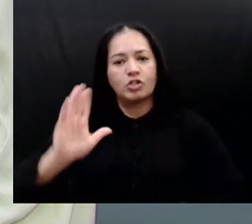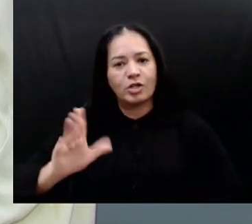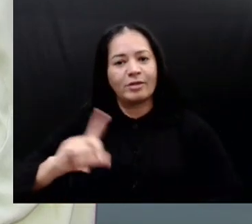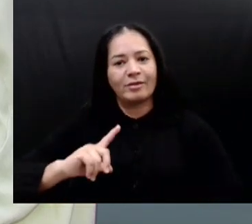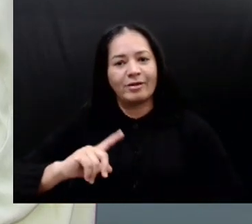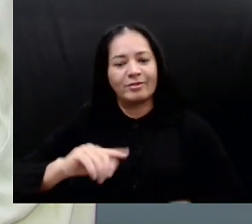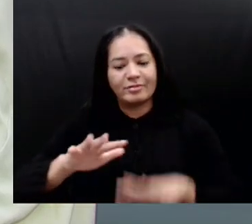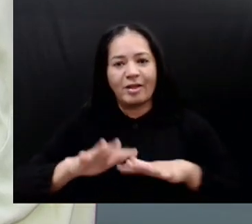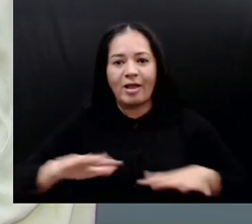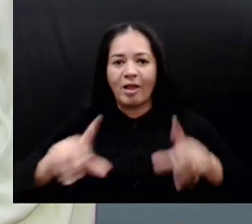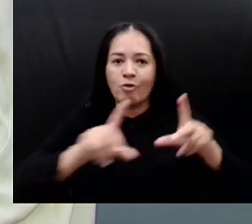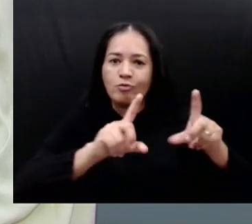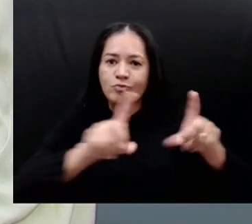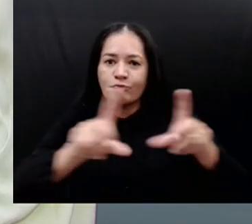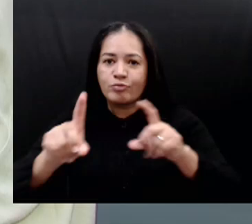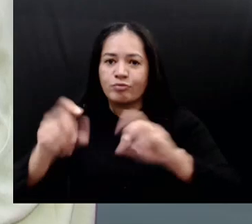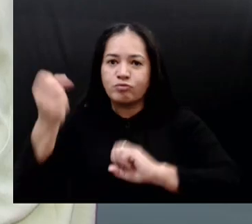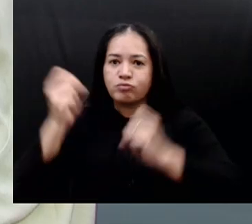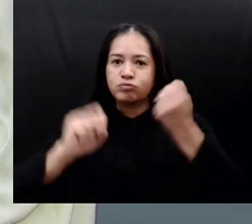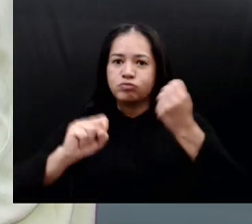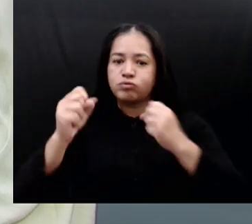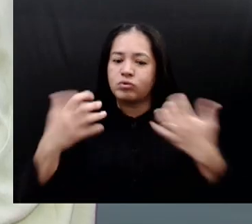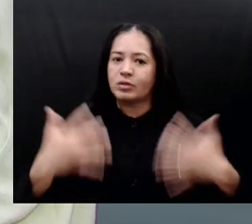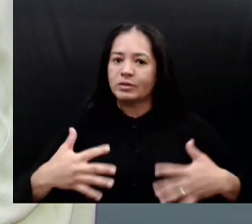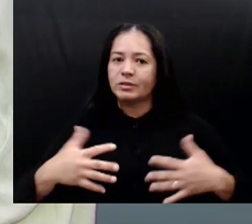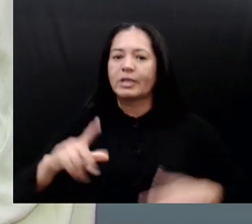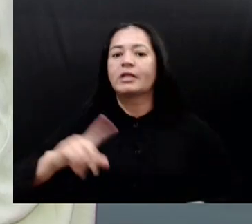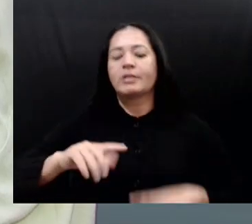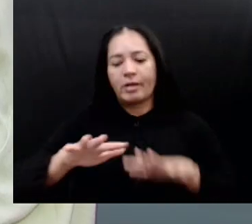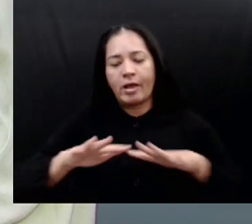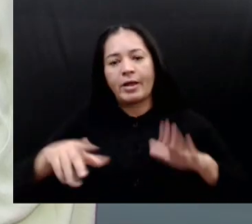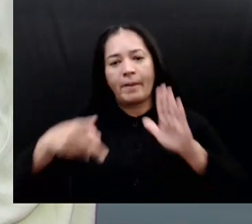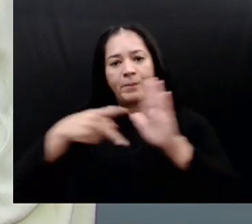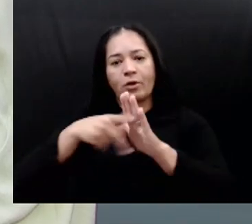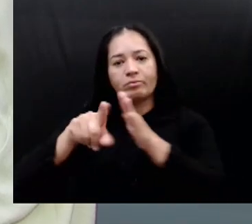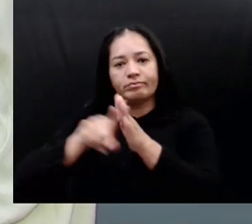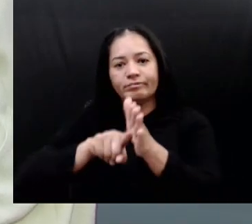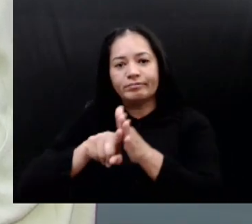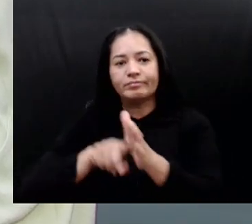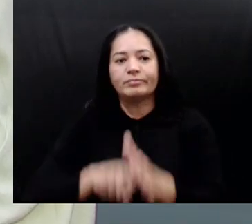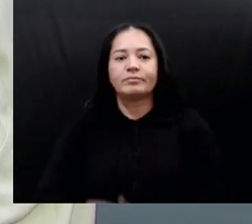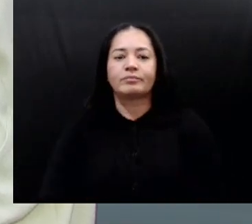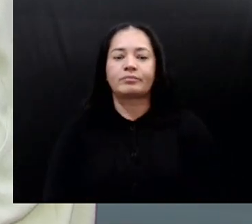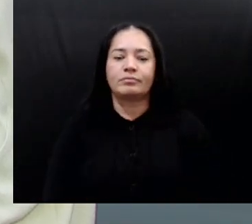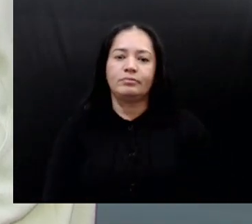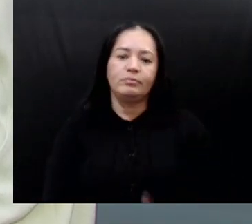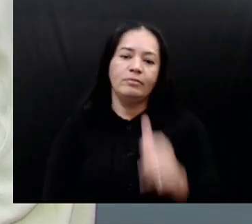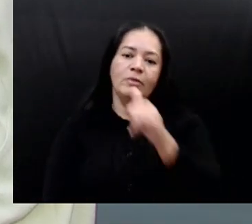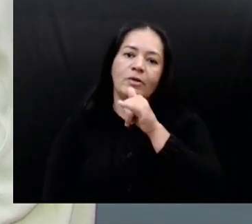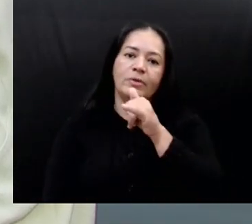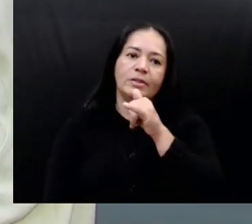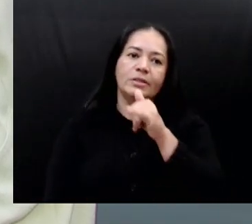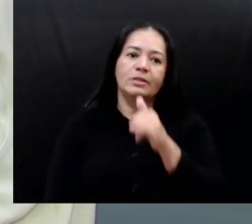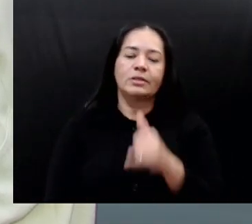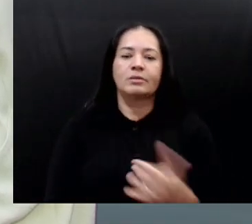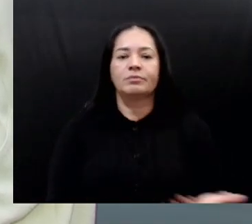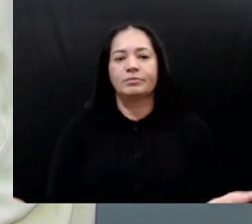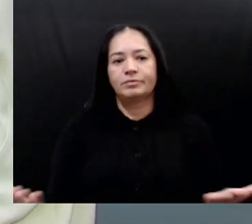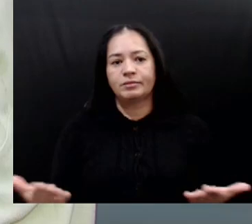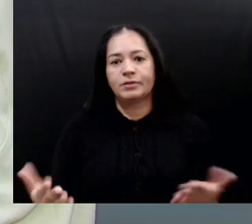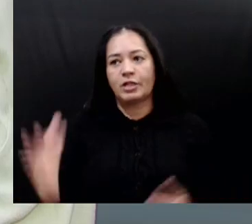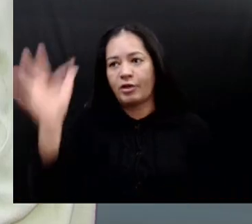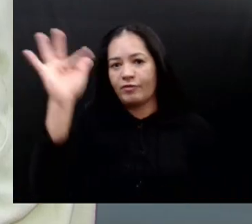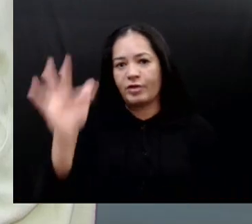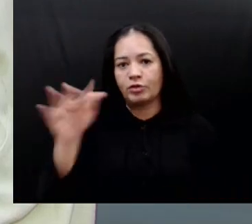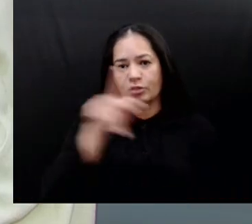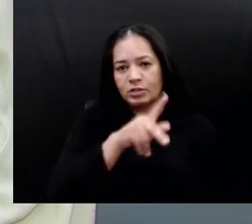grandes empresas, né, que tem essa área de pesquisa também. Por exemplo, para dar aula em faculdade, para dar aula aqui na